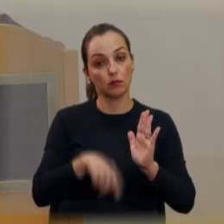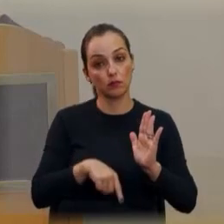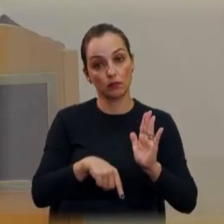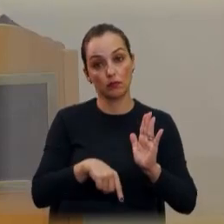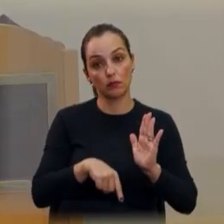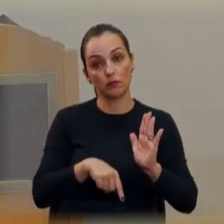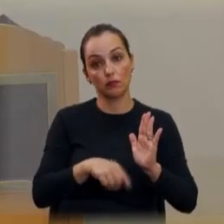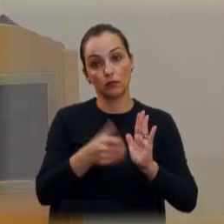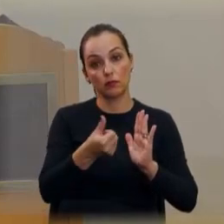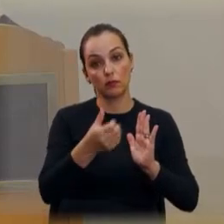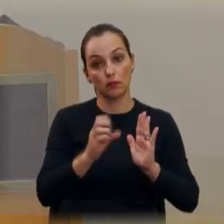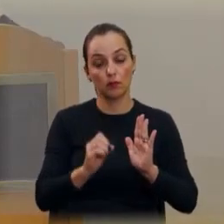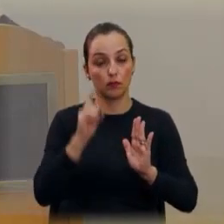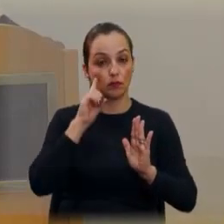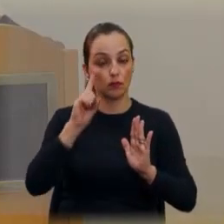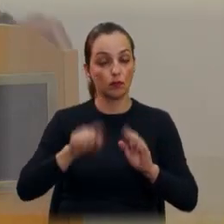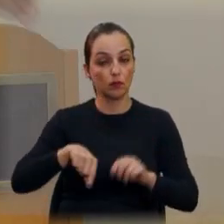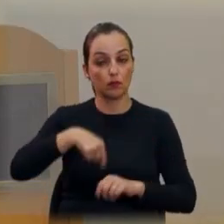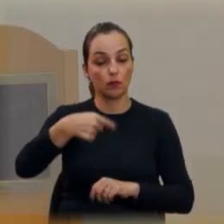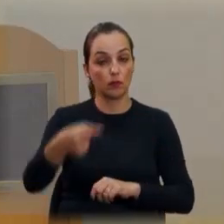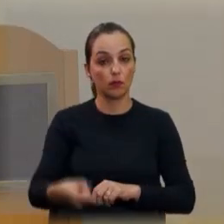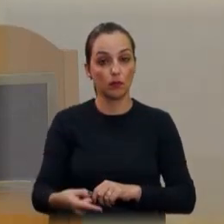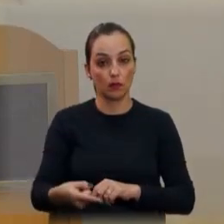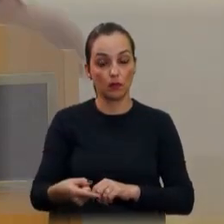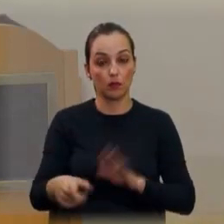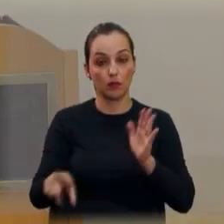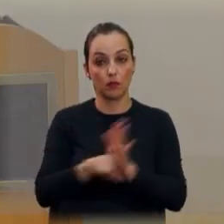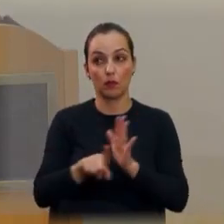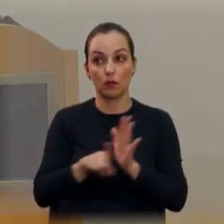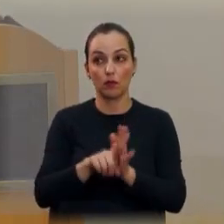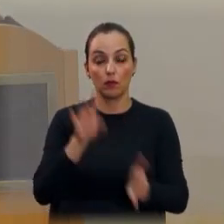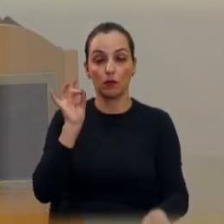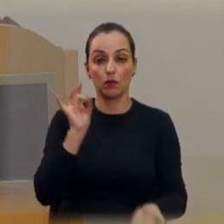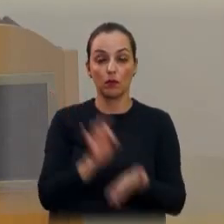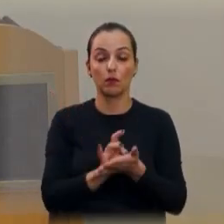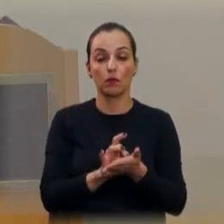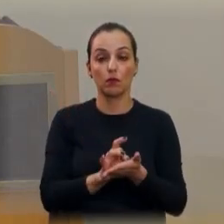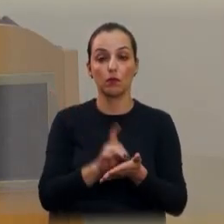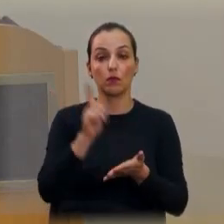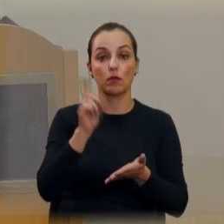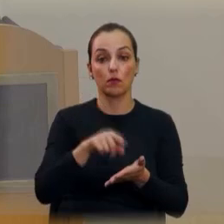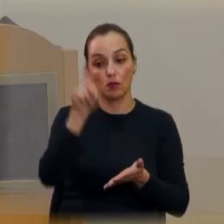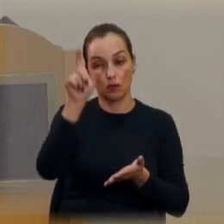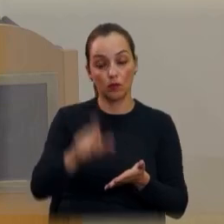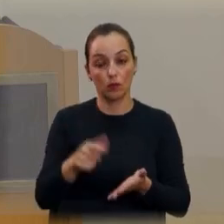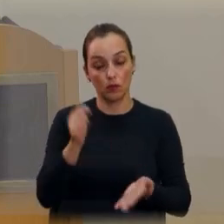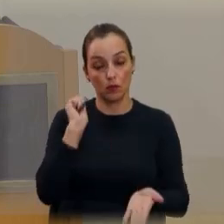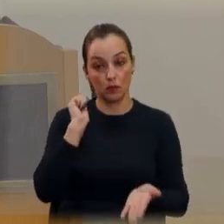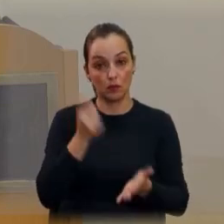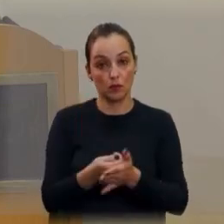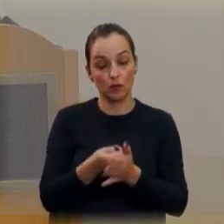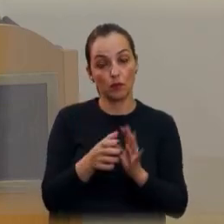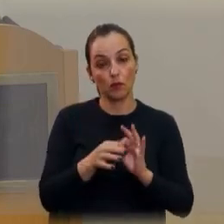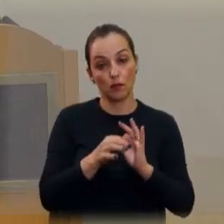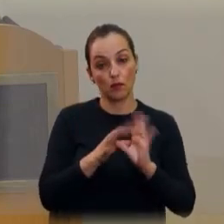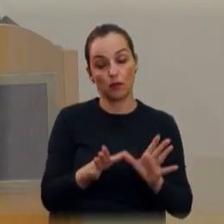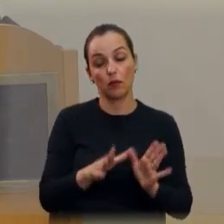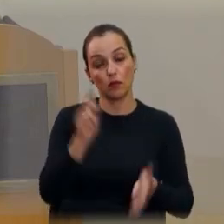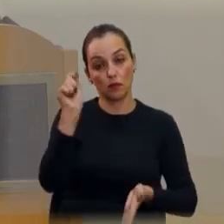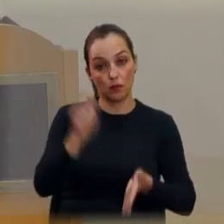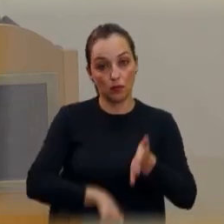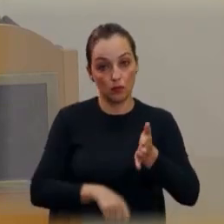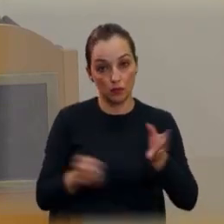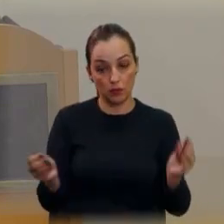requerida até 60 dias após a promulgação da lei, estaria isenta do pagamento de taxa